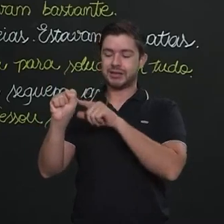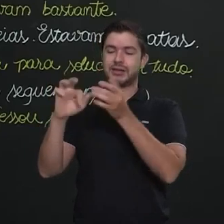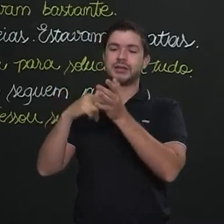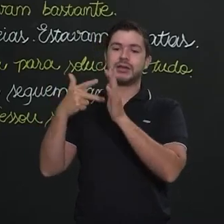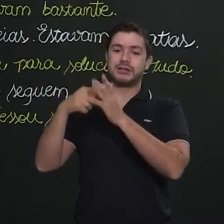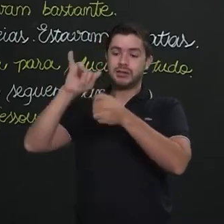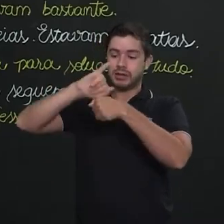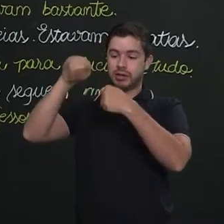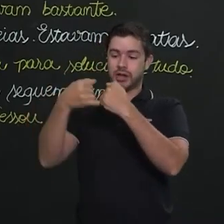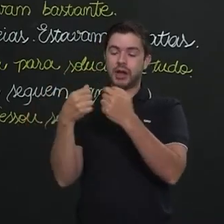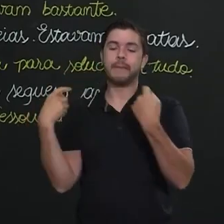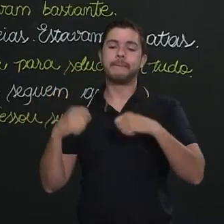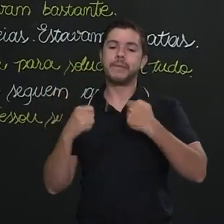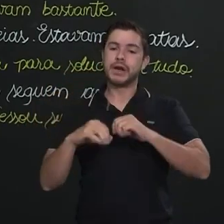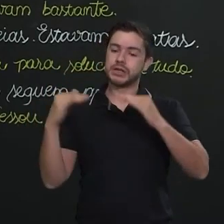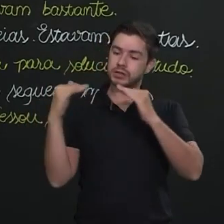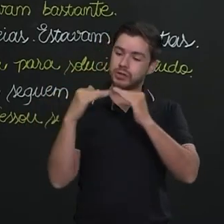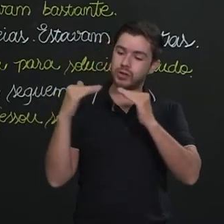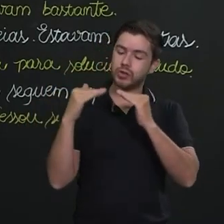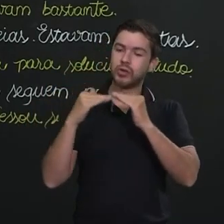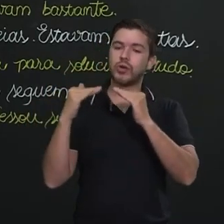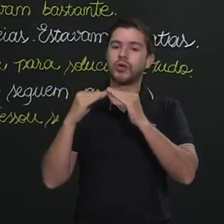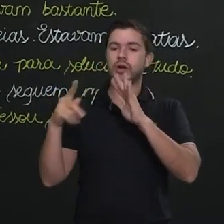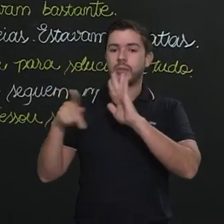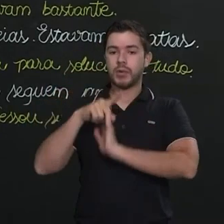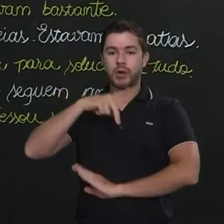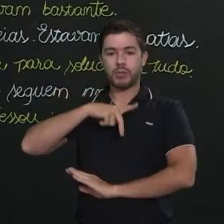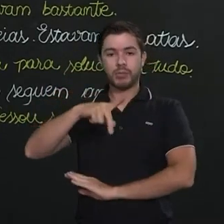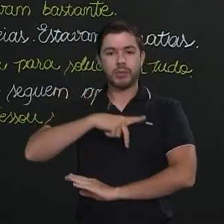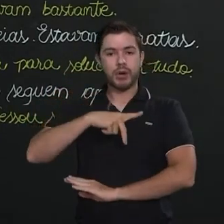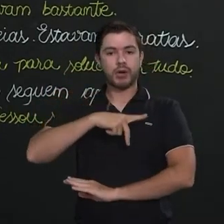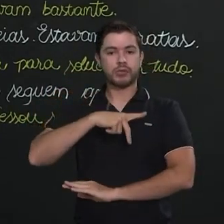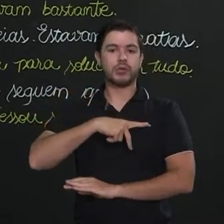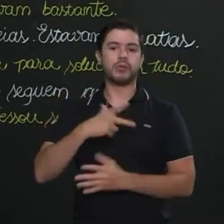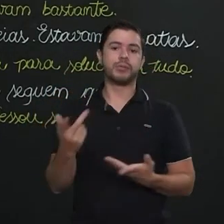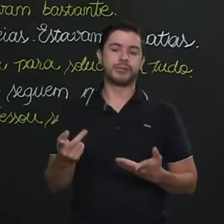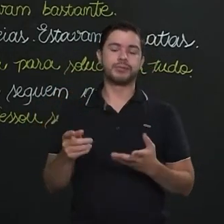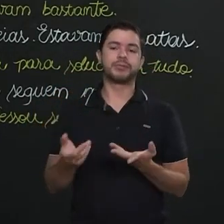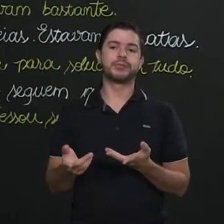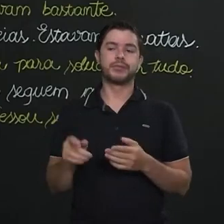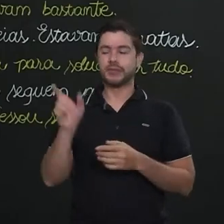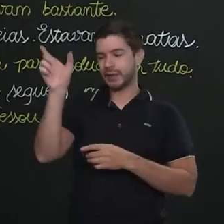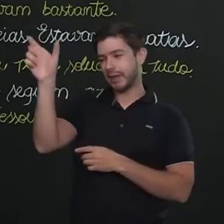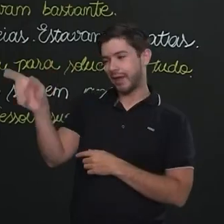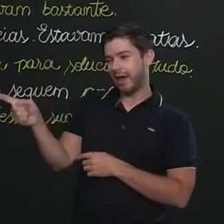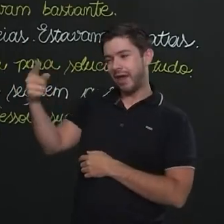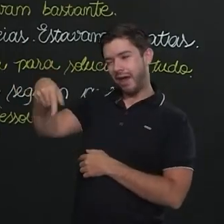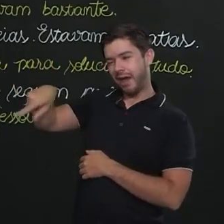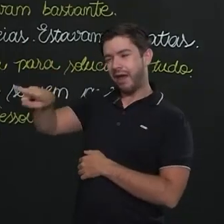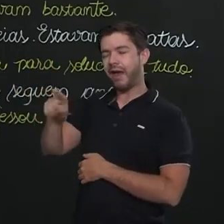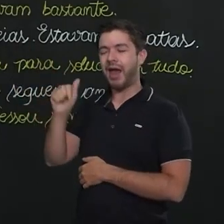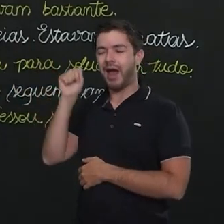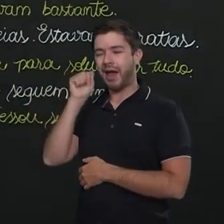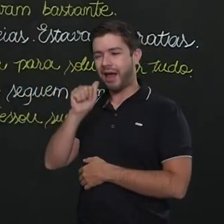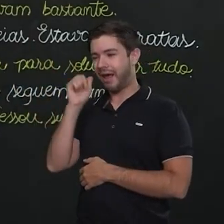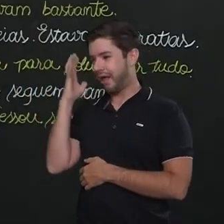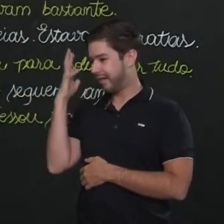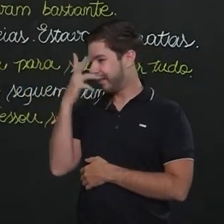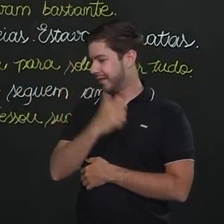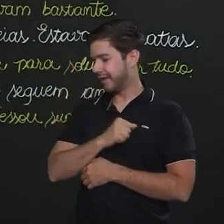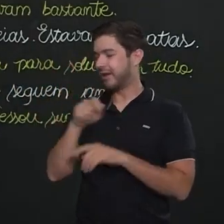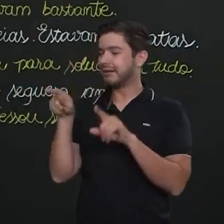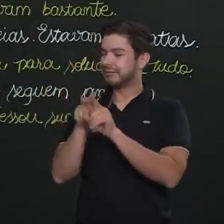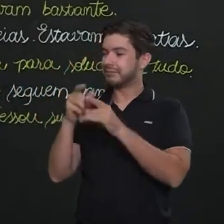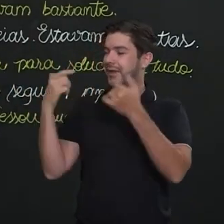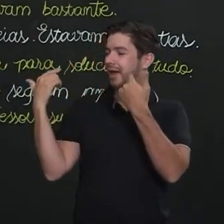adjetivos concordem com esse pronome. Elas são lindas e extrovertidas. Então